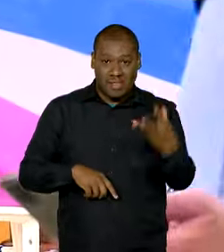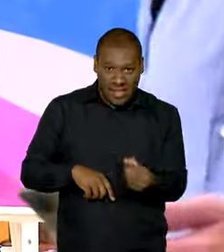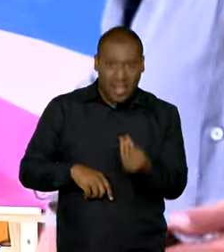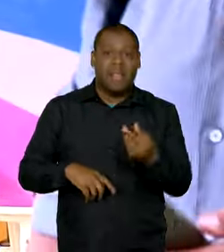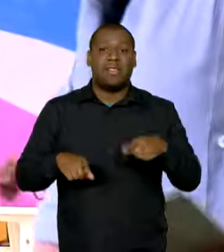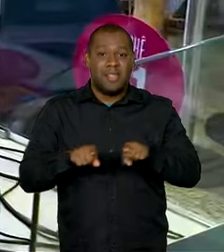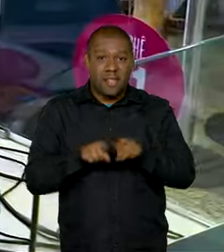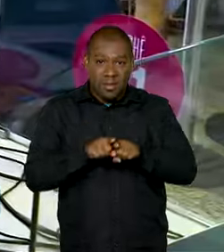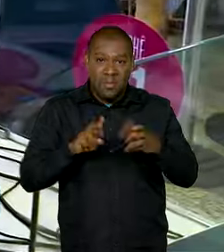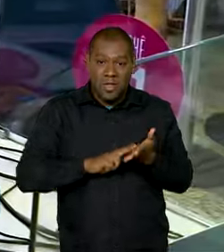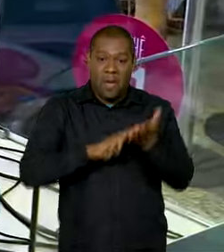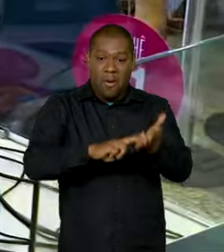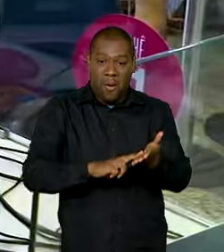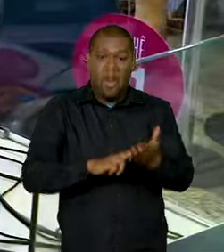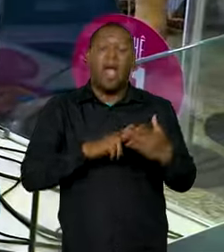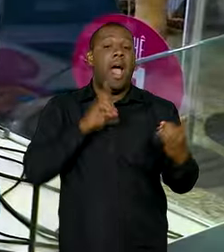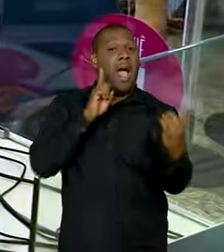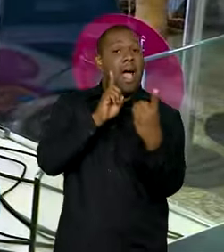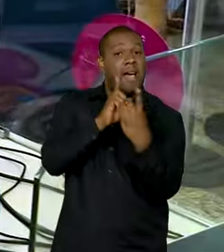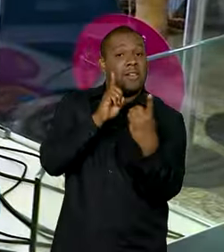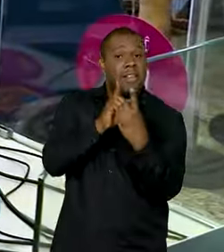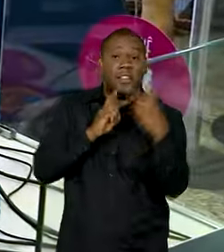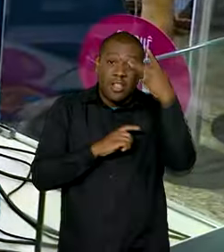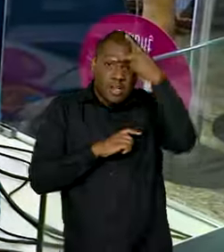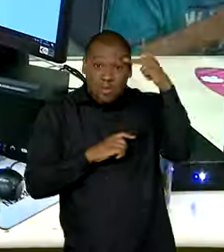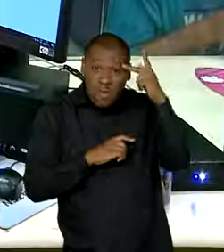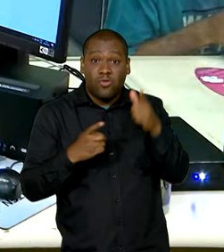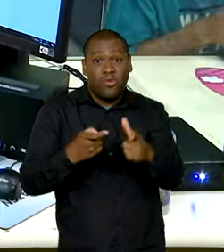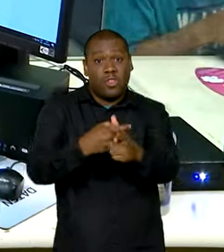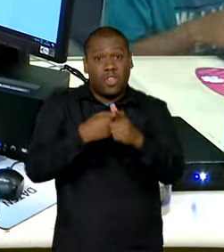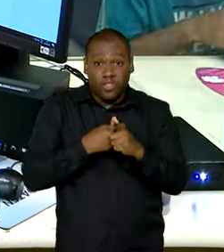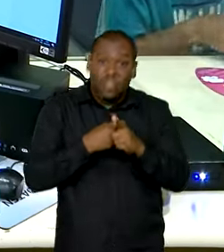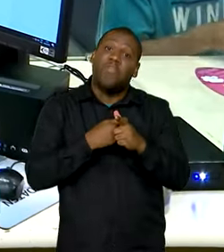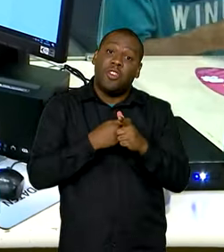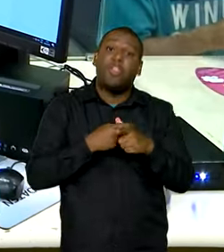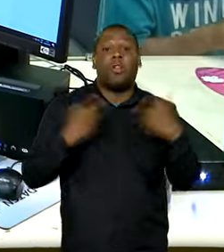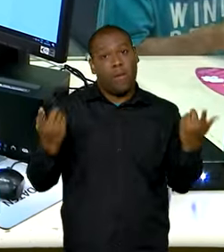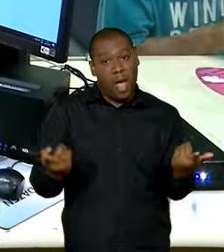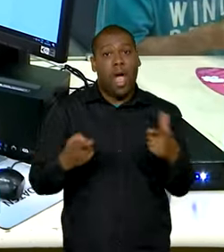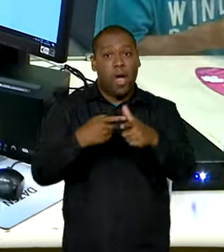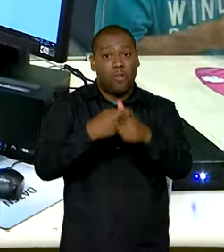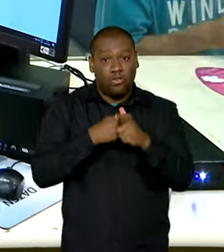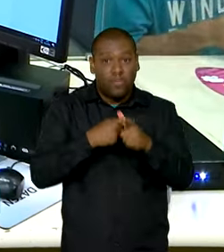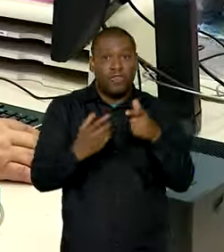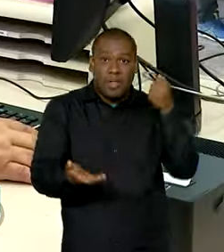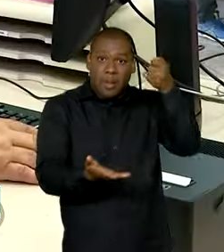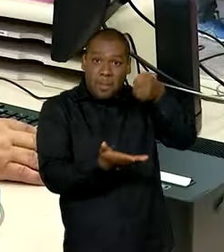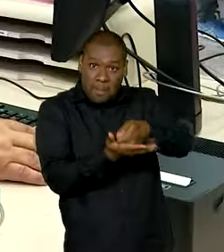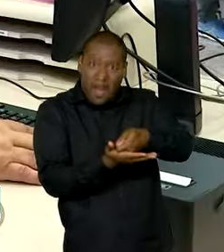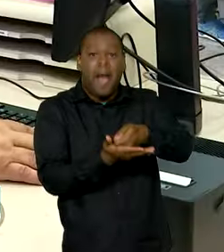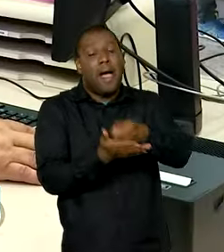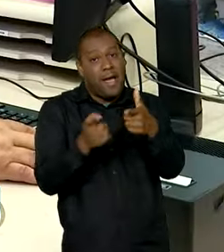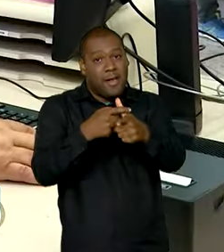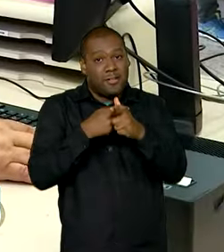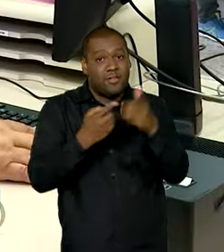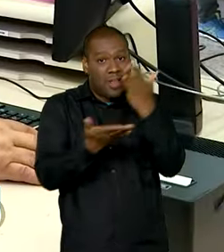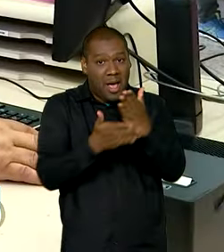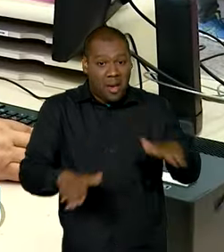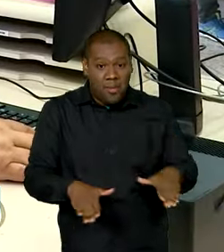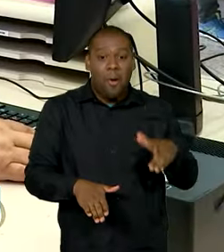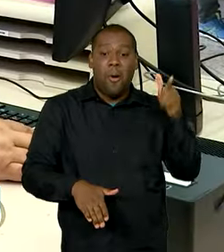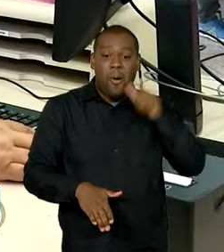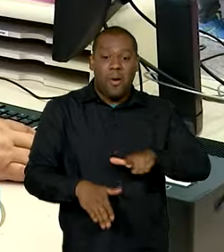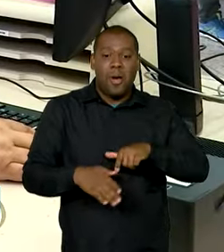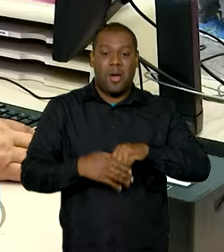para atender ao maior número de consumidores endividados. Mais de 700 empresas, entre bancos, financeiras e